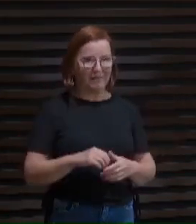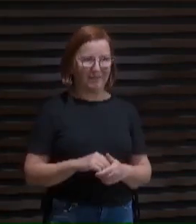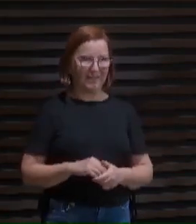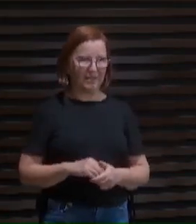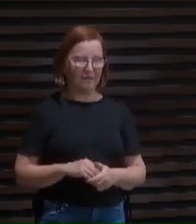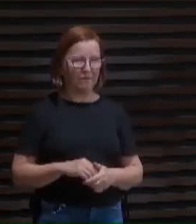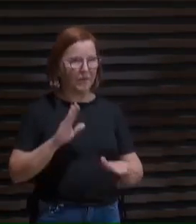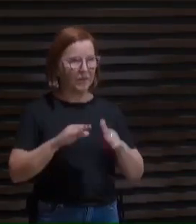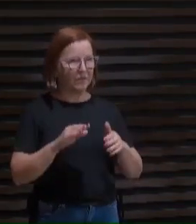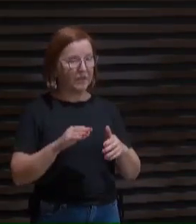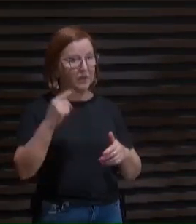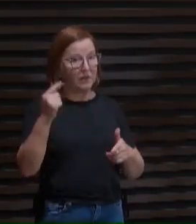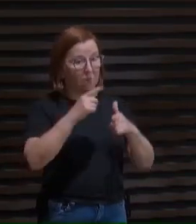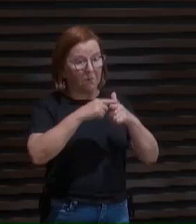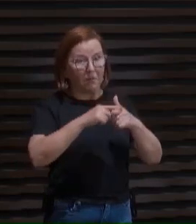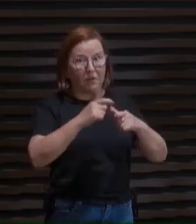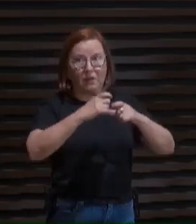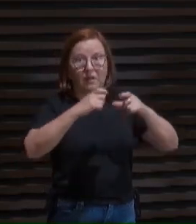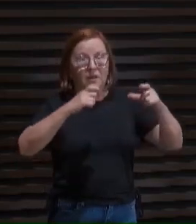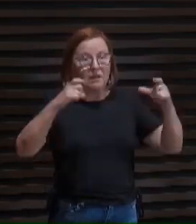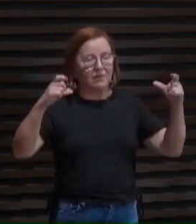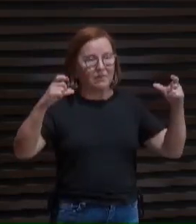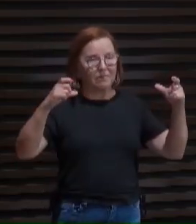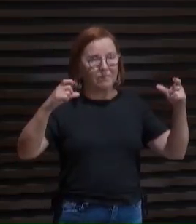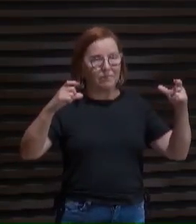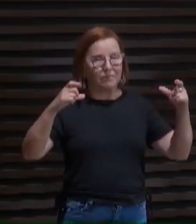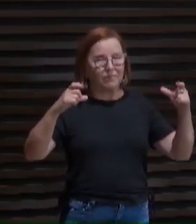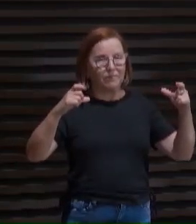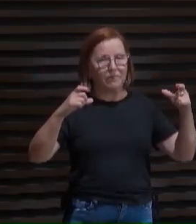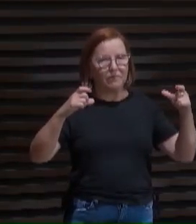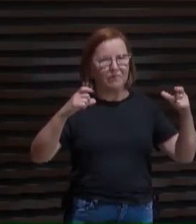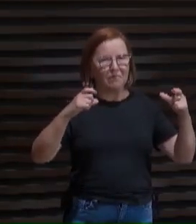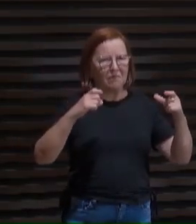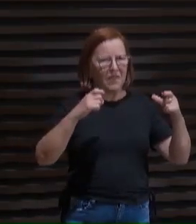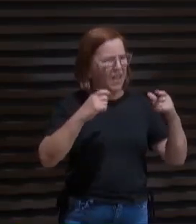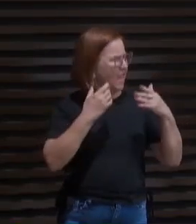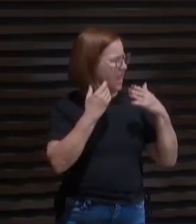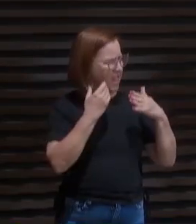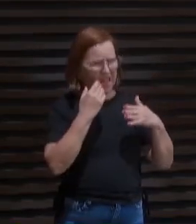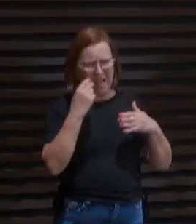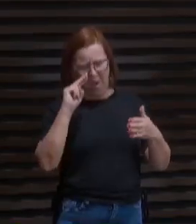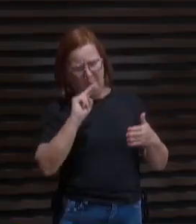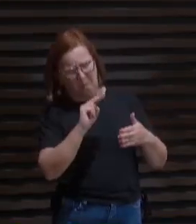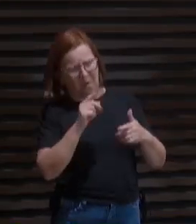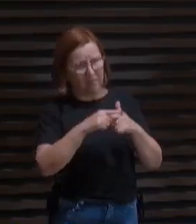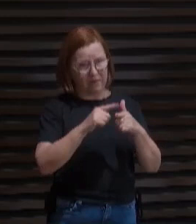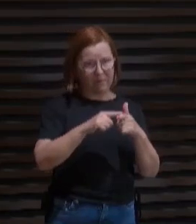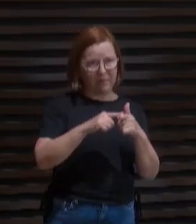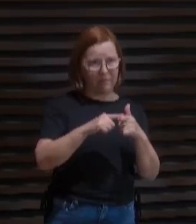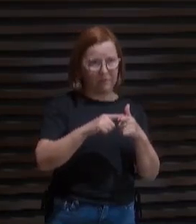E às vezes você está com um problemão. E você se recusa a olhar para o problema, se recusa a olhar para a dificuldade. Não é